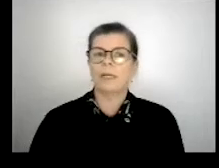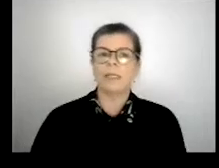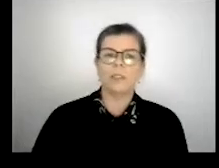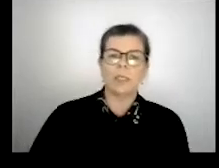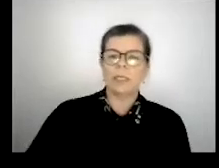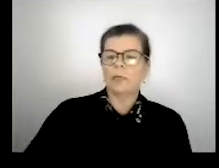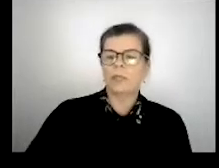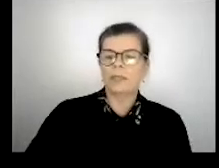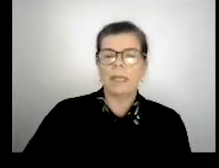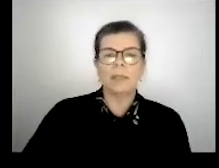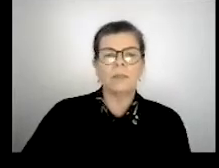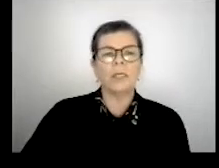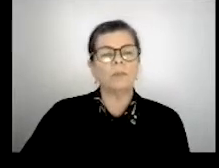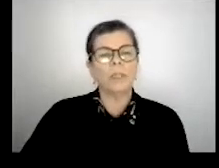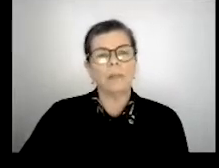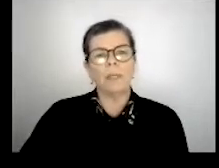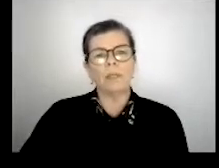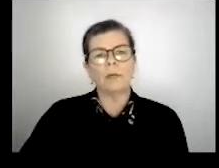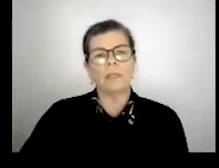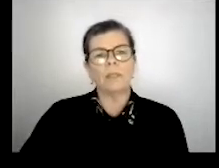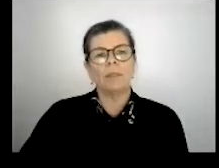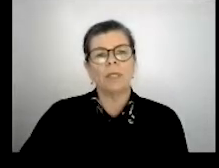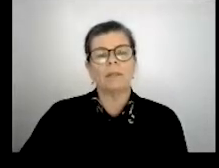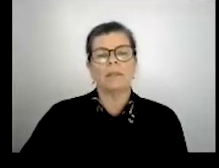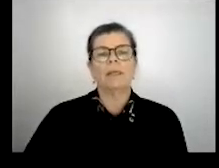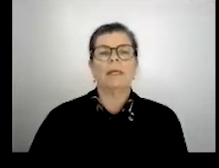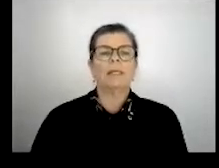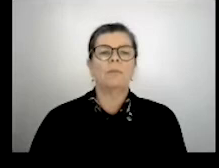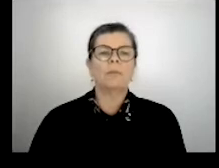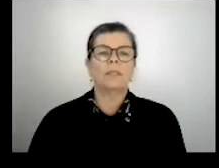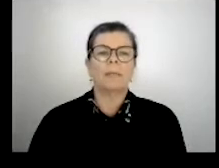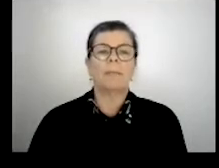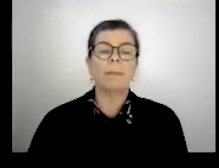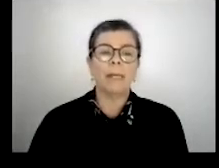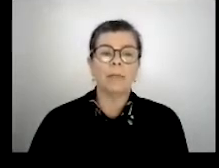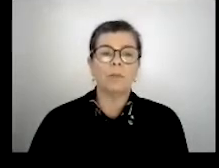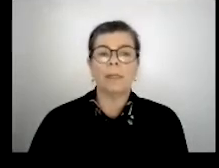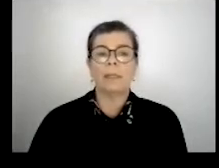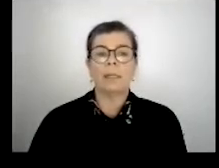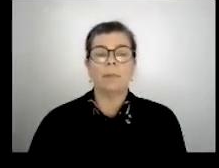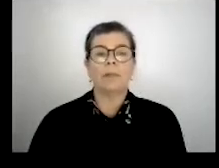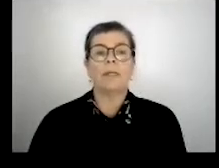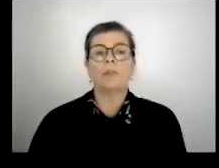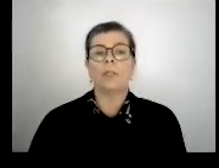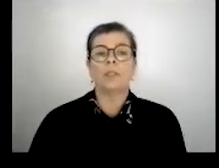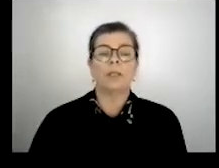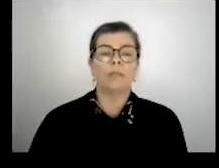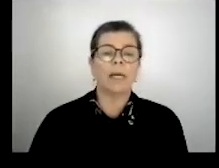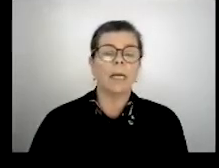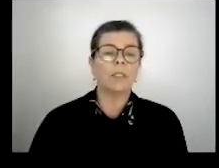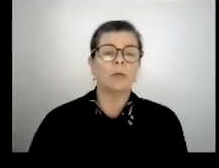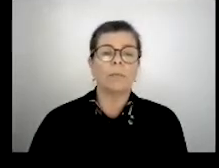aumentando a cada dia e os acidentes chegam diariamente nas nossas emergências. Temos que estar preparados para atender pacientes de